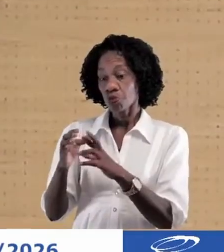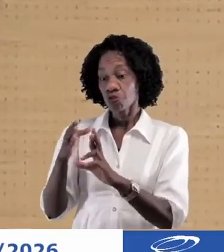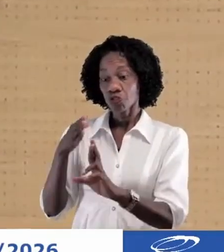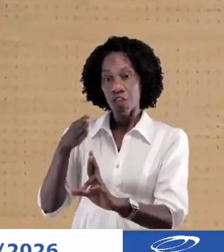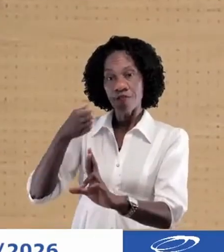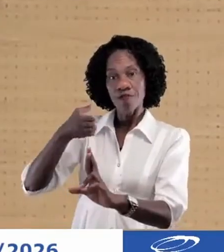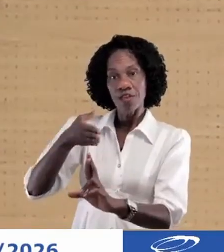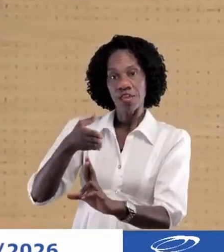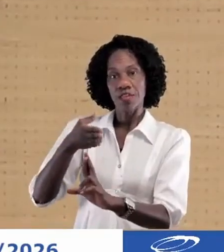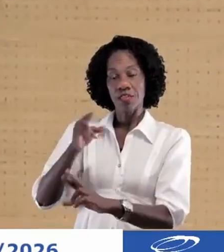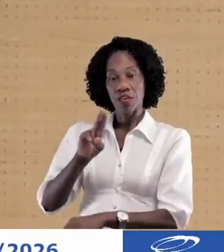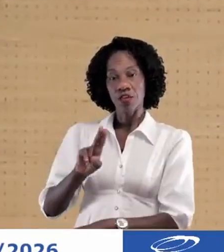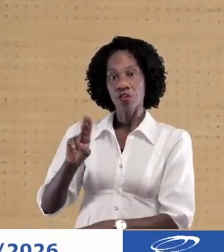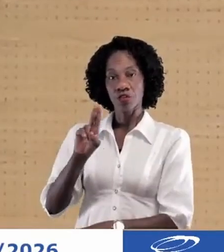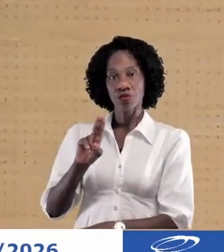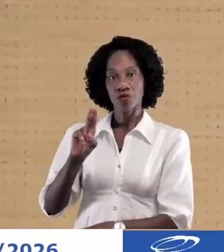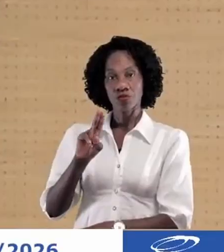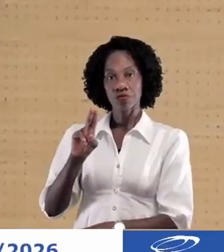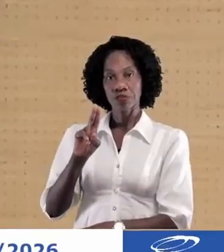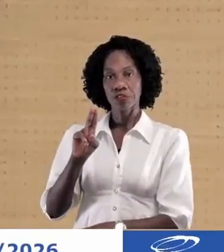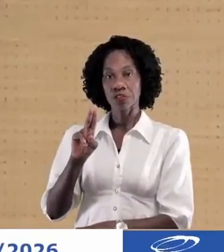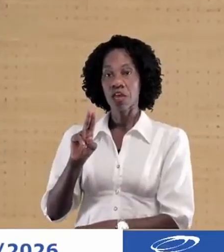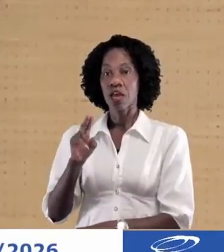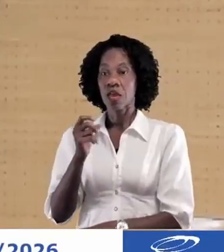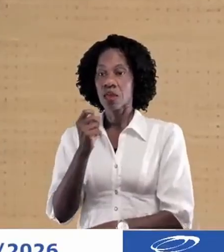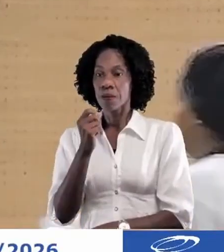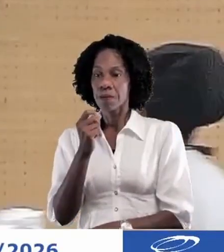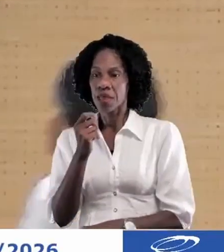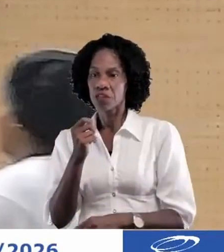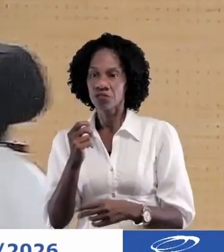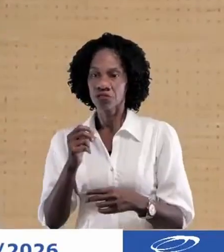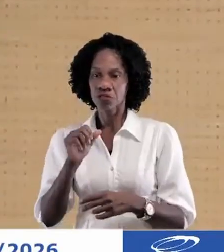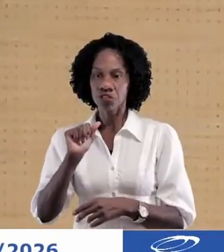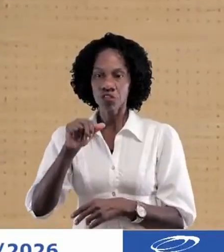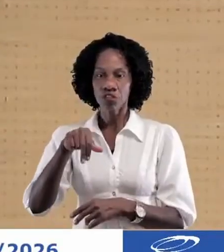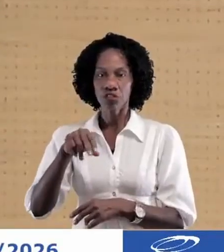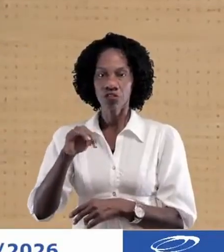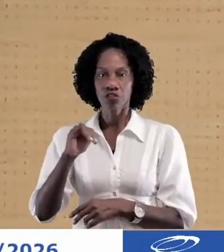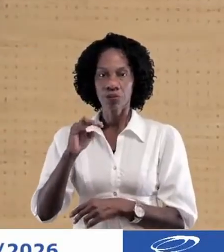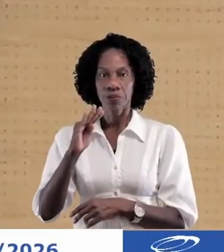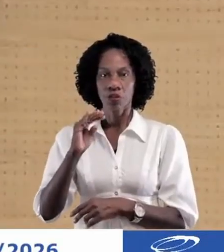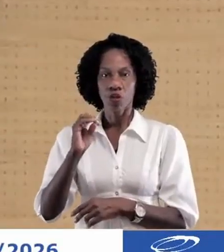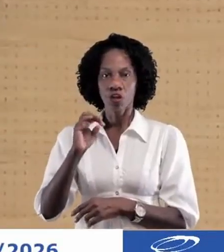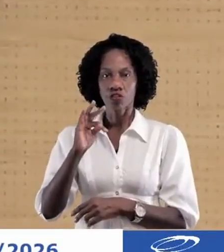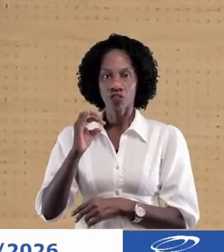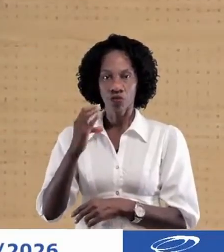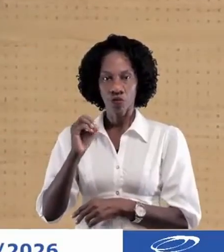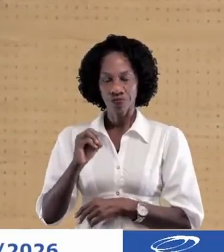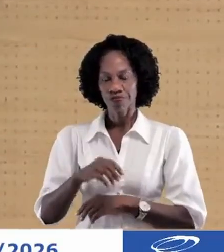para quantificar concentrações de antibióticos em tecidos ósseos e de partes moles. Ele